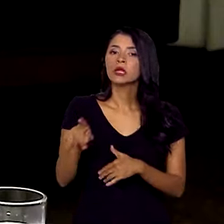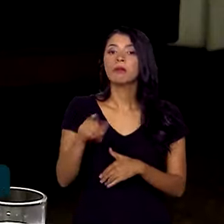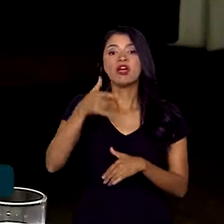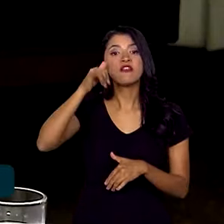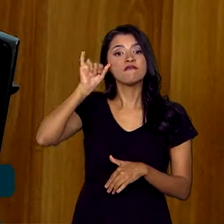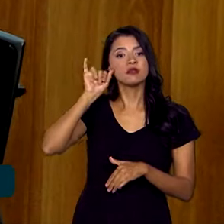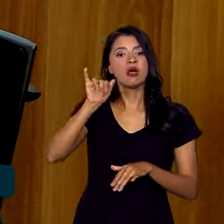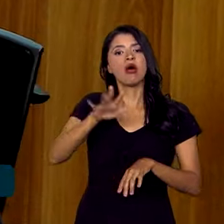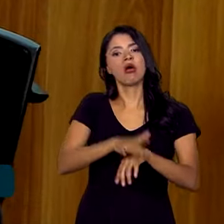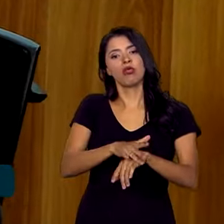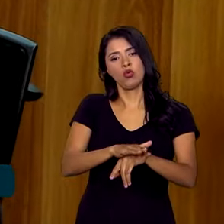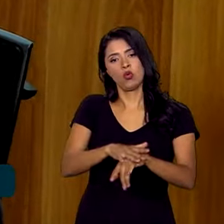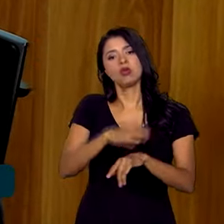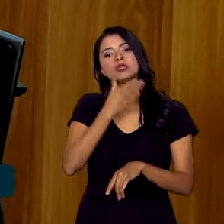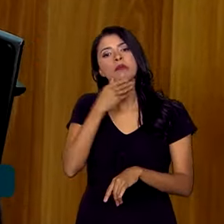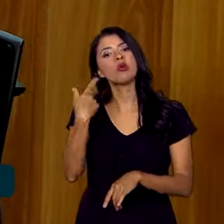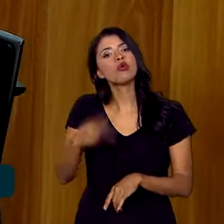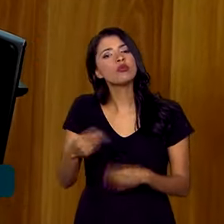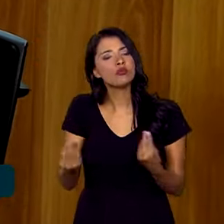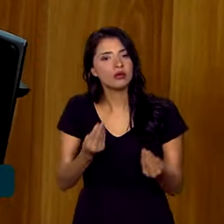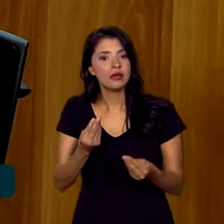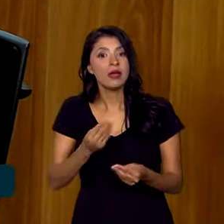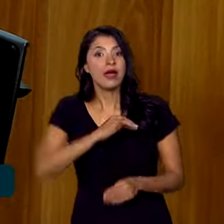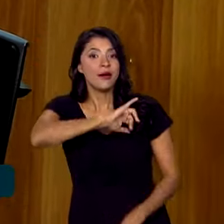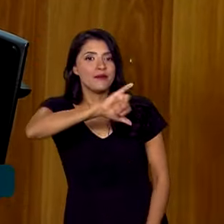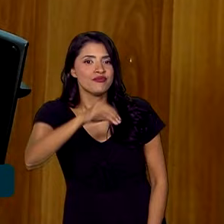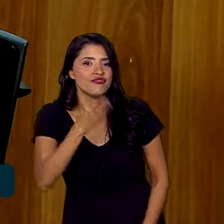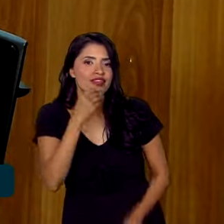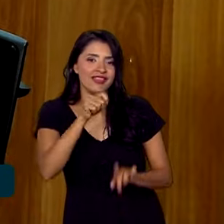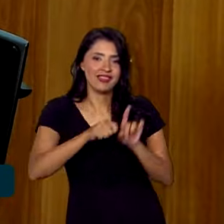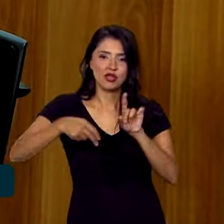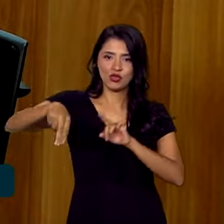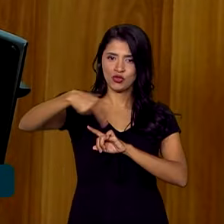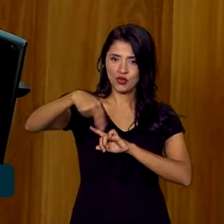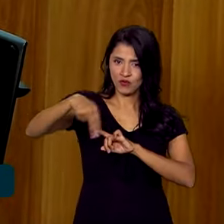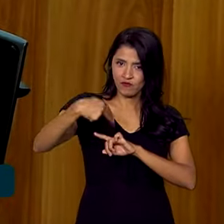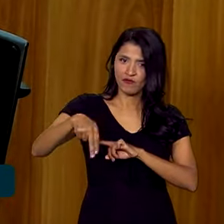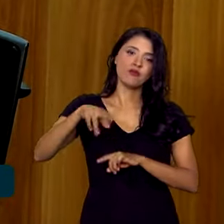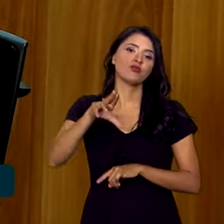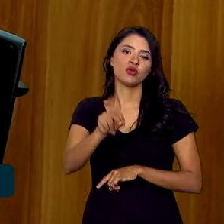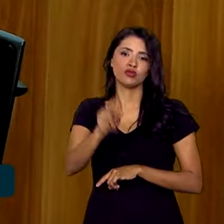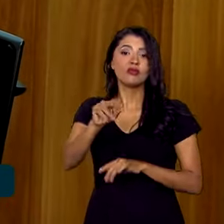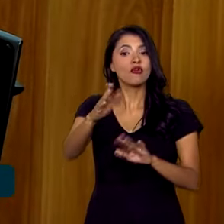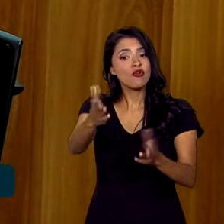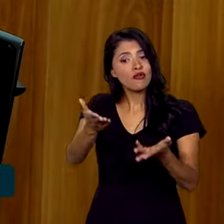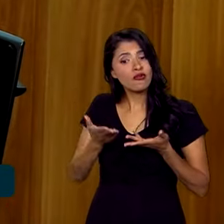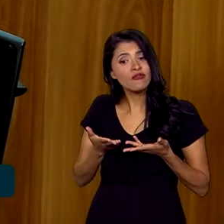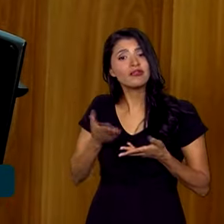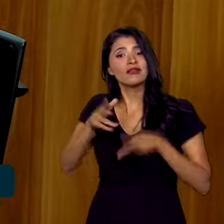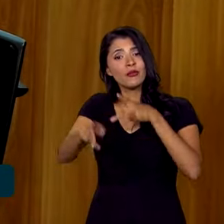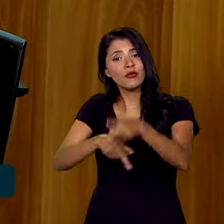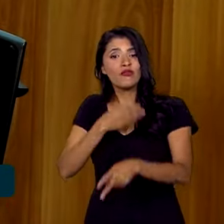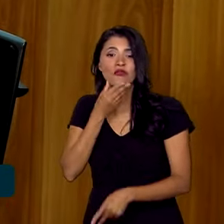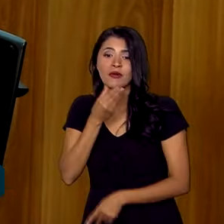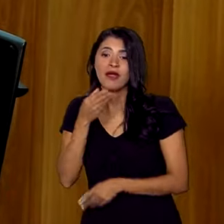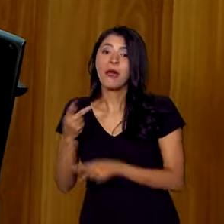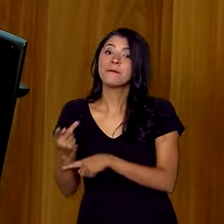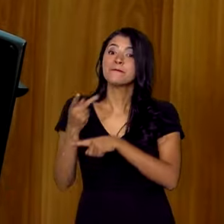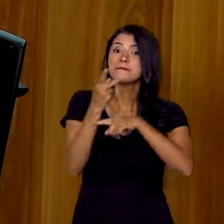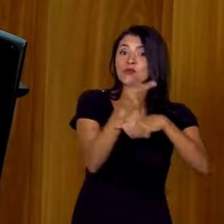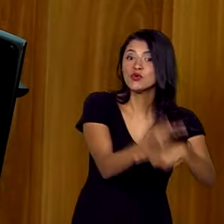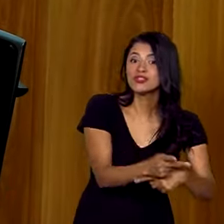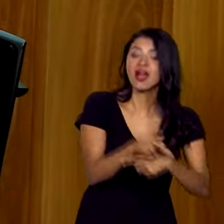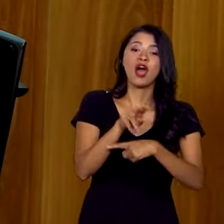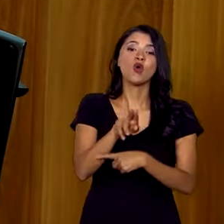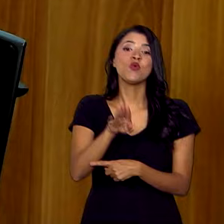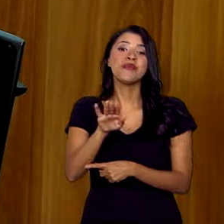masculinas a gente tá aproveitando o novemp azul para fazer o convite paraa população masculina buscar a sua unidade básica de saúde mais